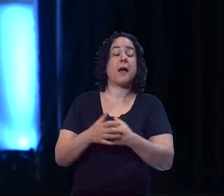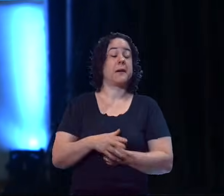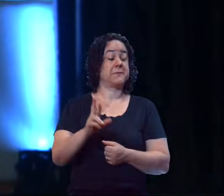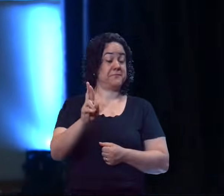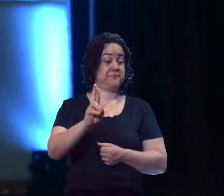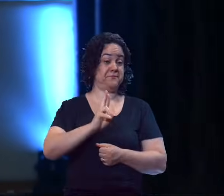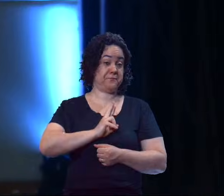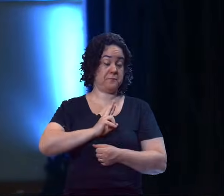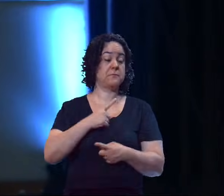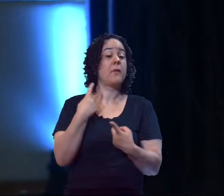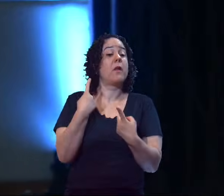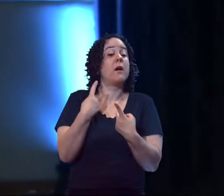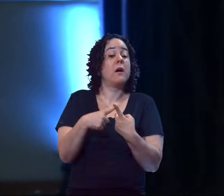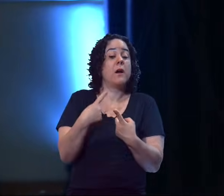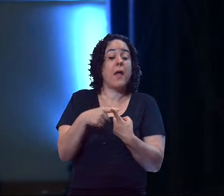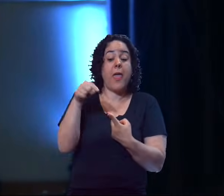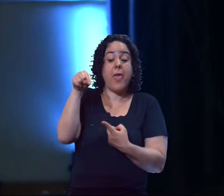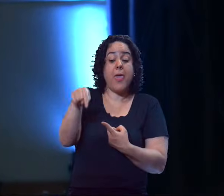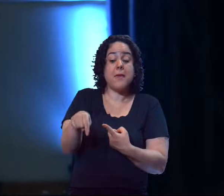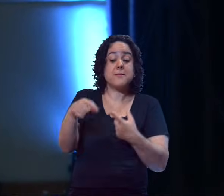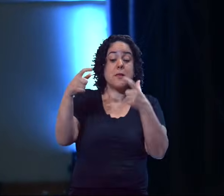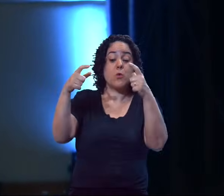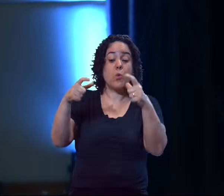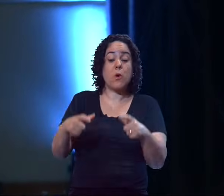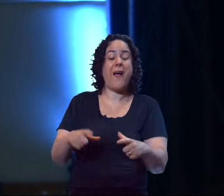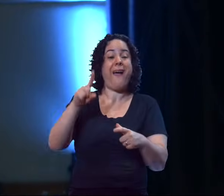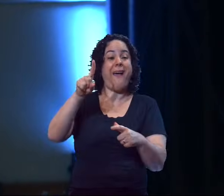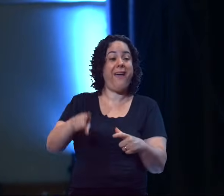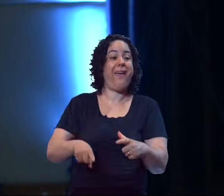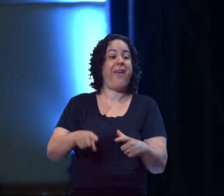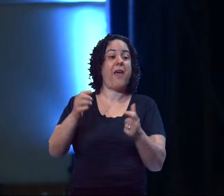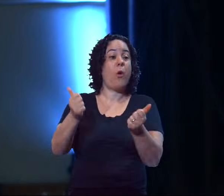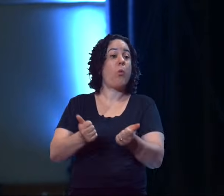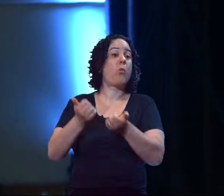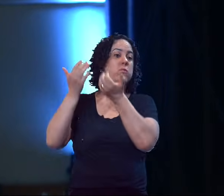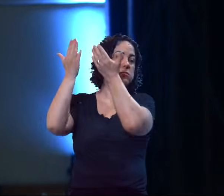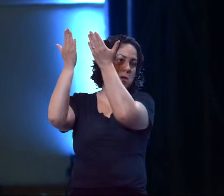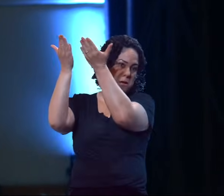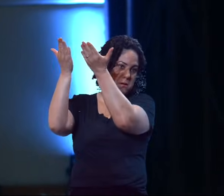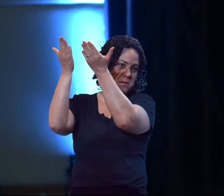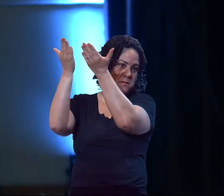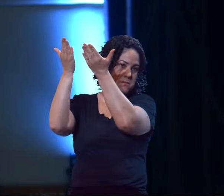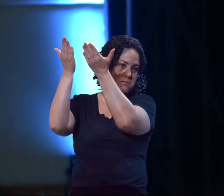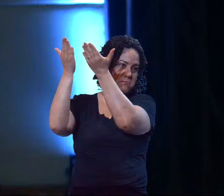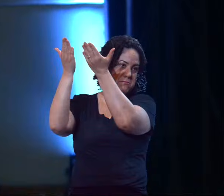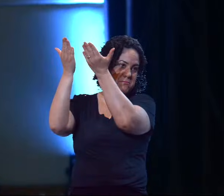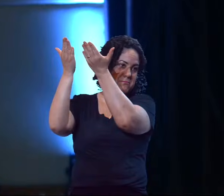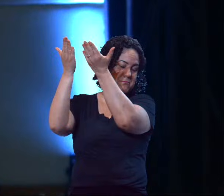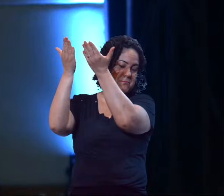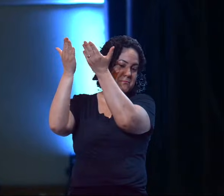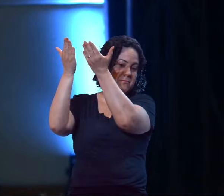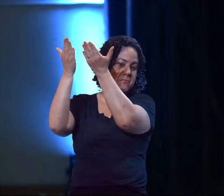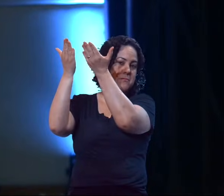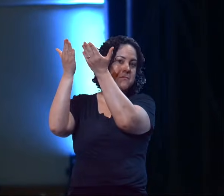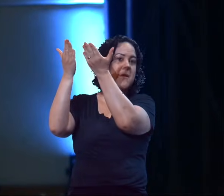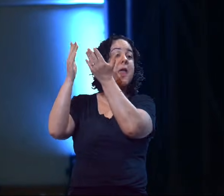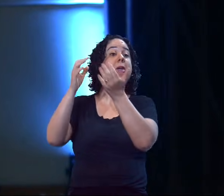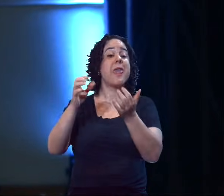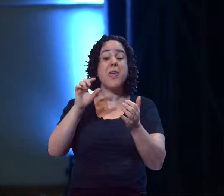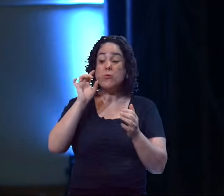assim, porque essa terra é consagrada. Eu